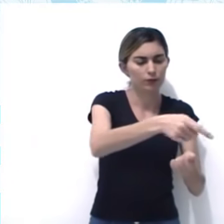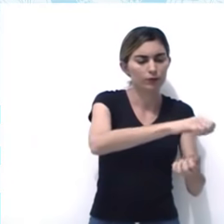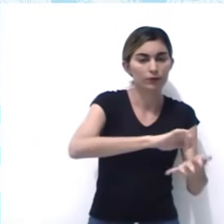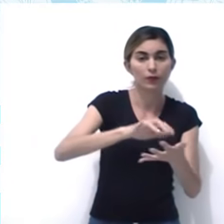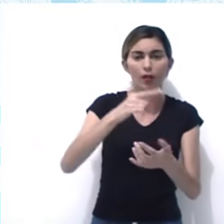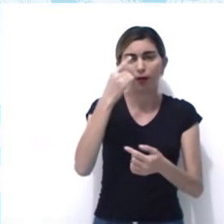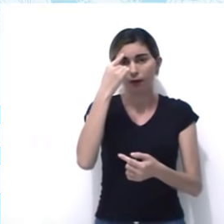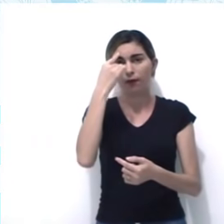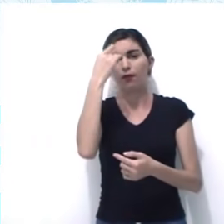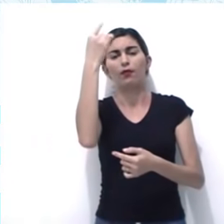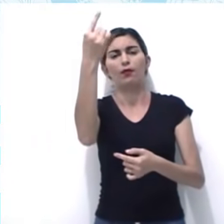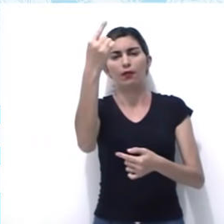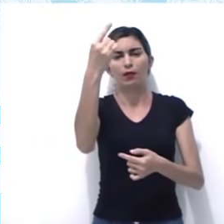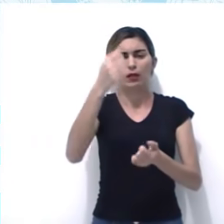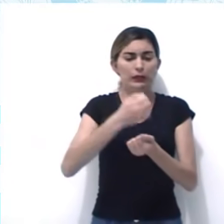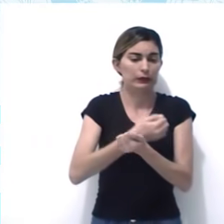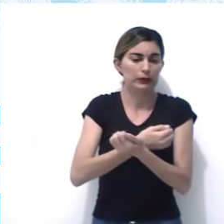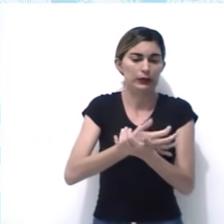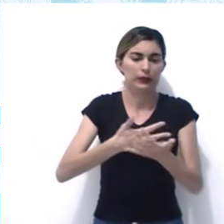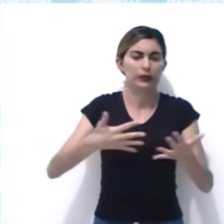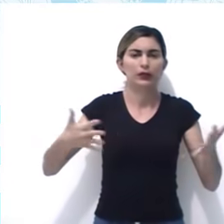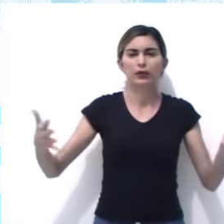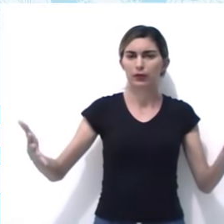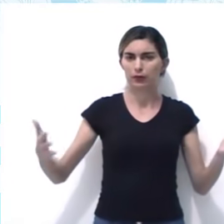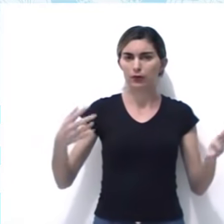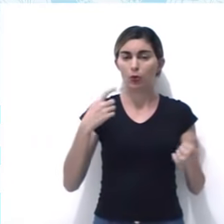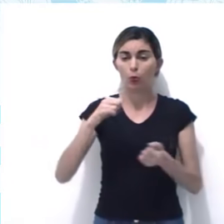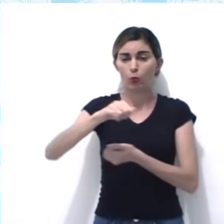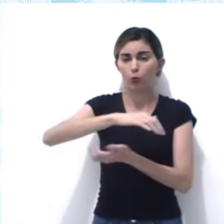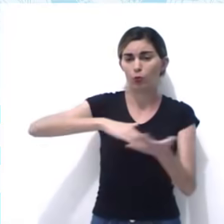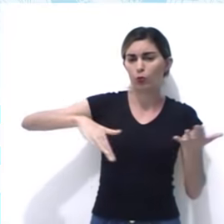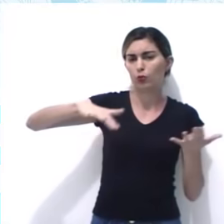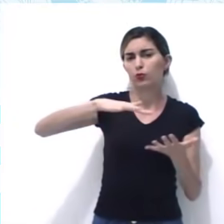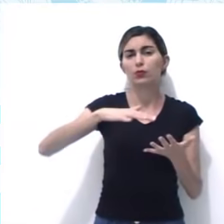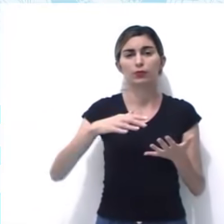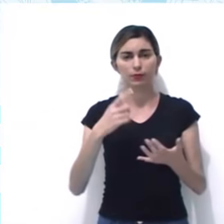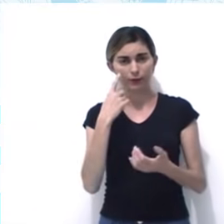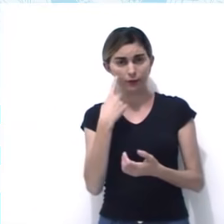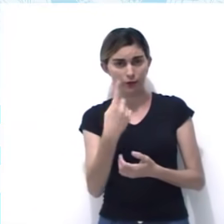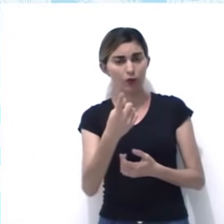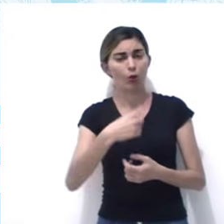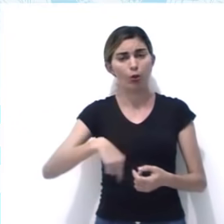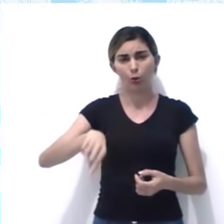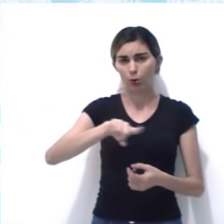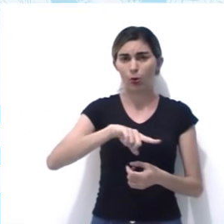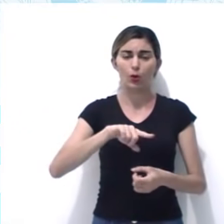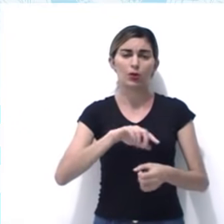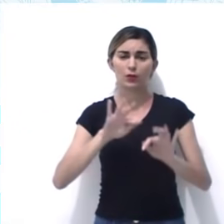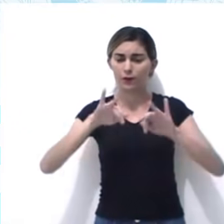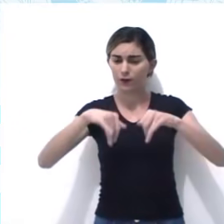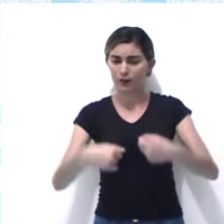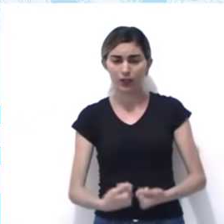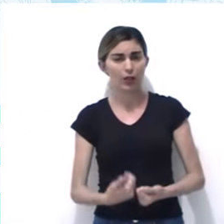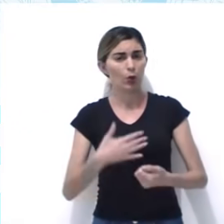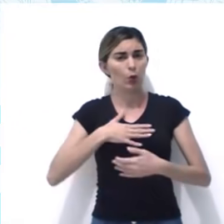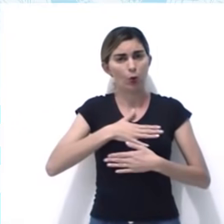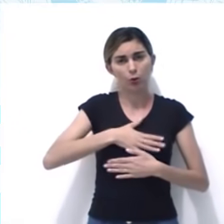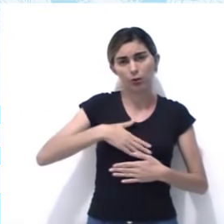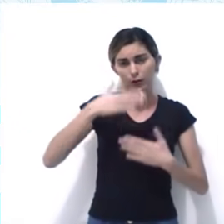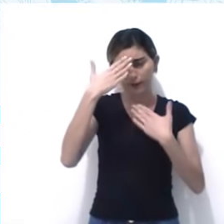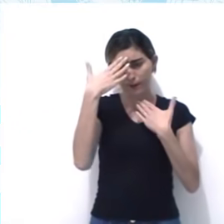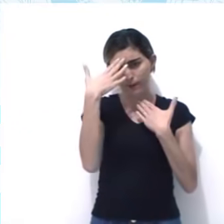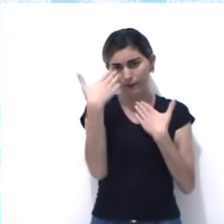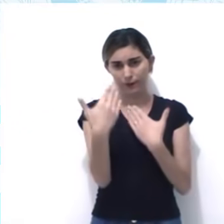ideia da dimensão do universo essa é a nossa parada final eu gostaria de agradecer